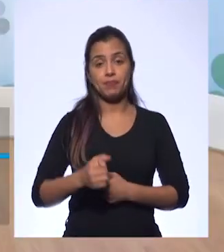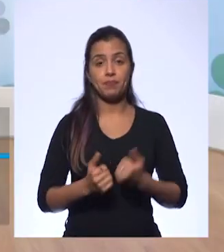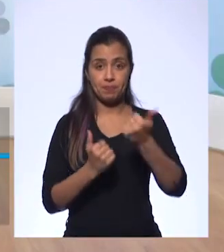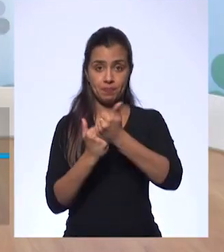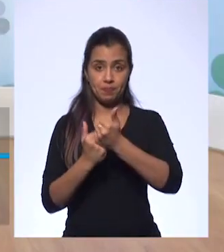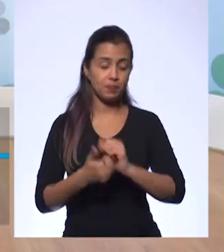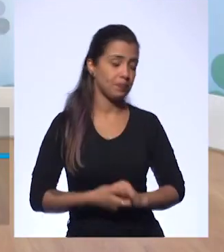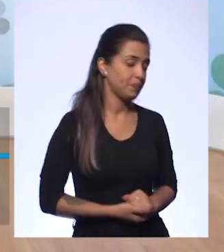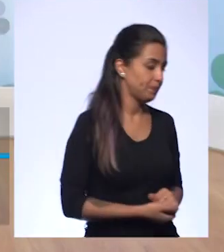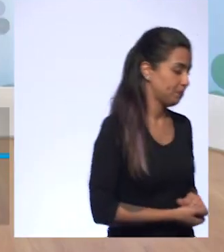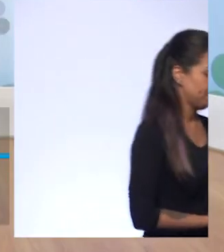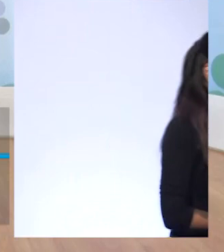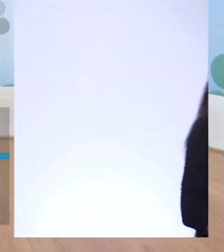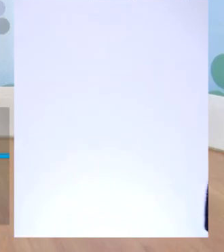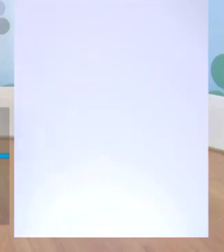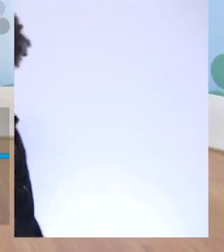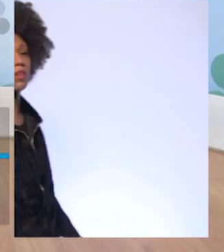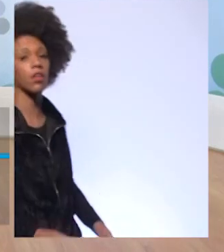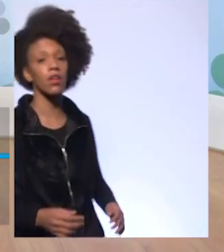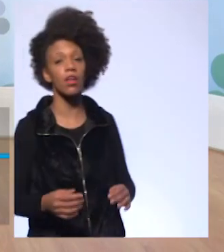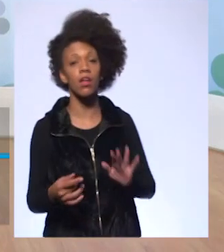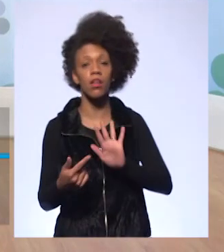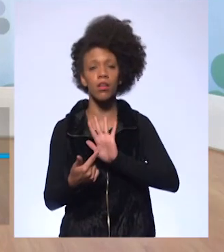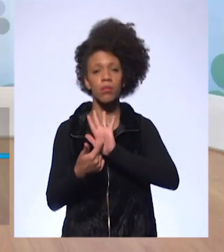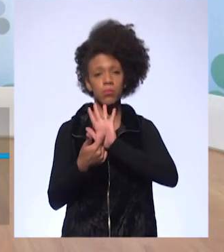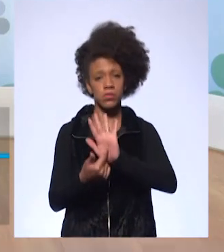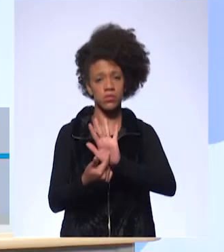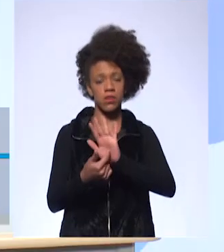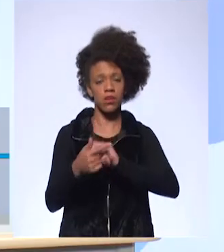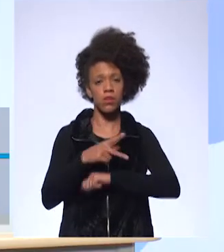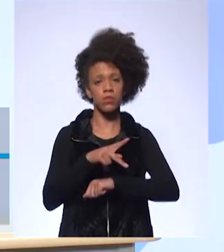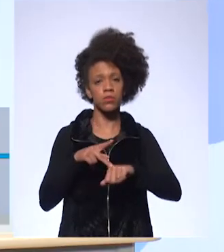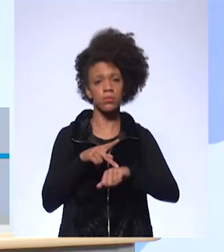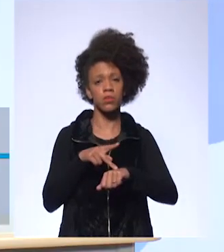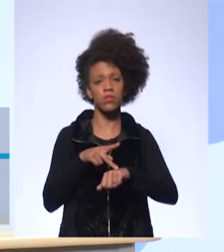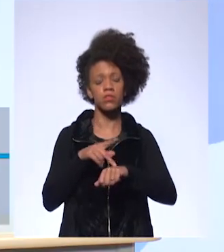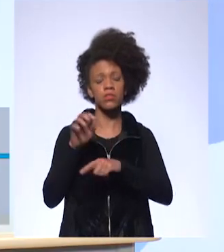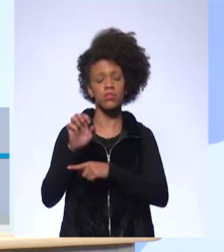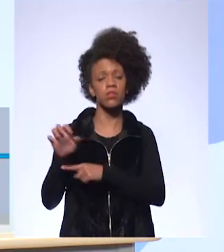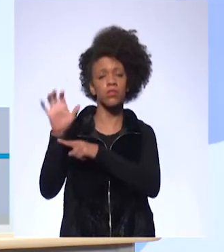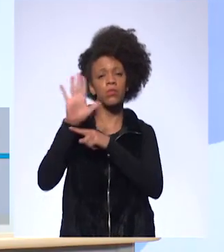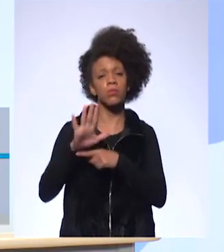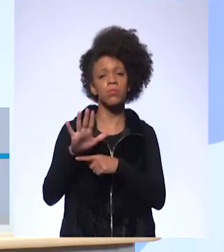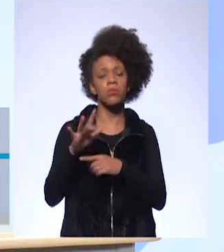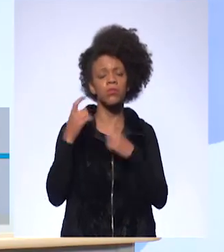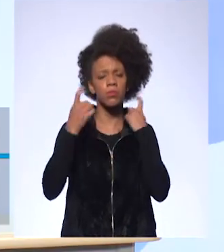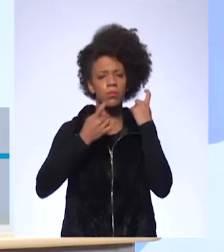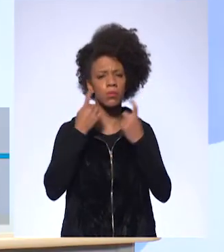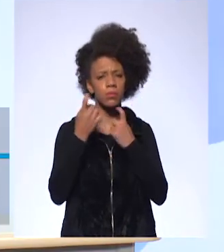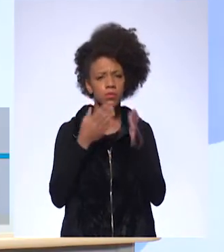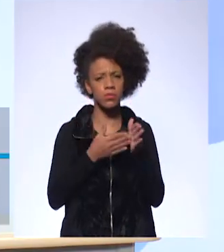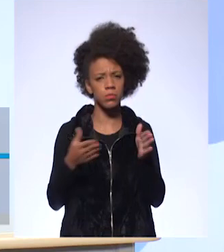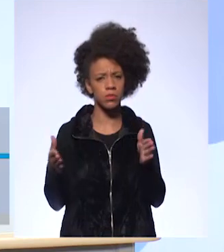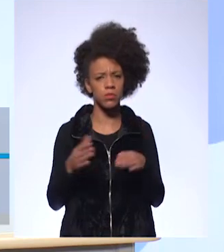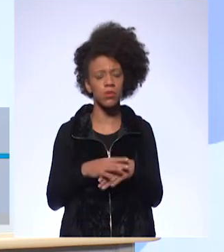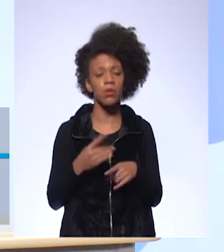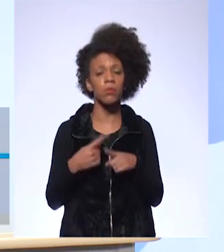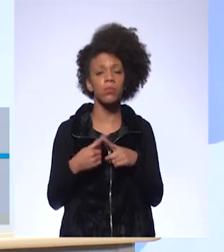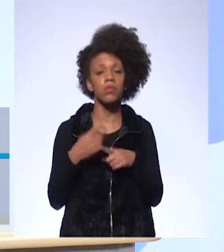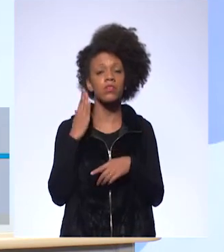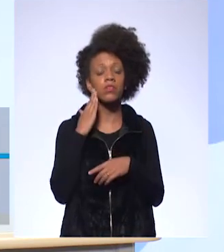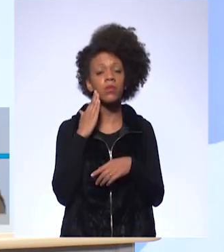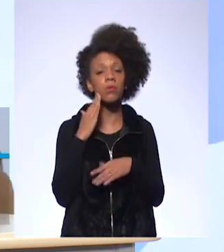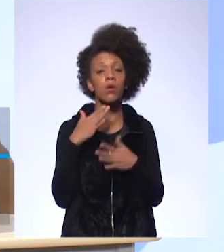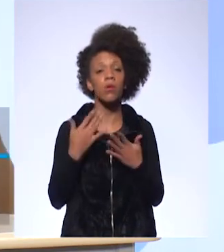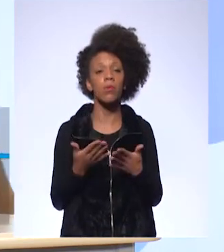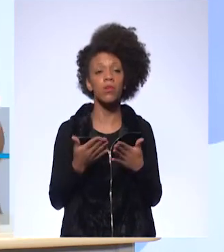é importante a gente pontuar que são os países europeus que estão tendo essa preocupação nesse momento, né, professor Antônio? Porque a gente sabe que tanto